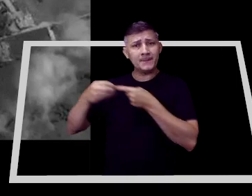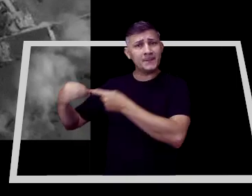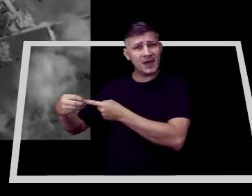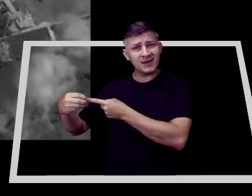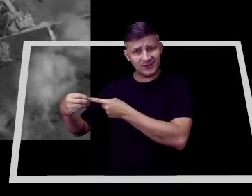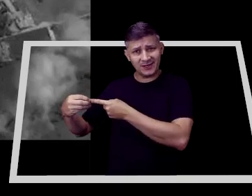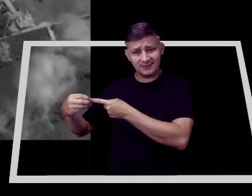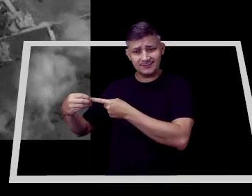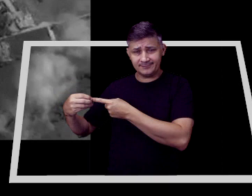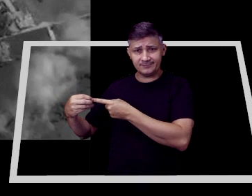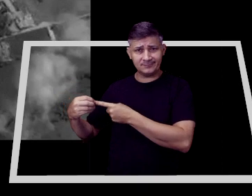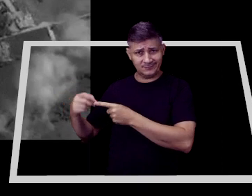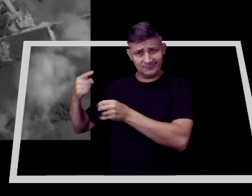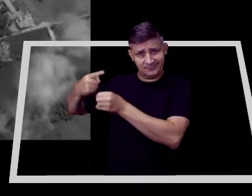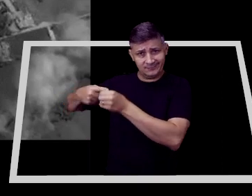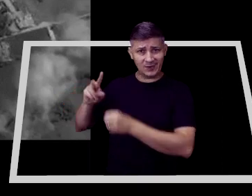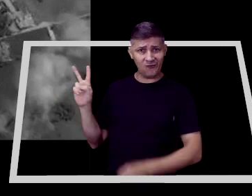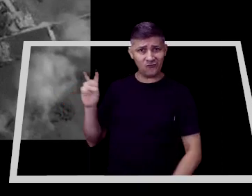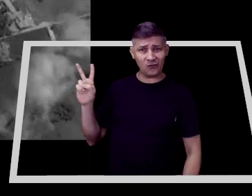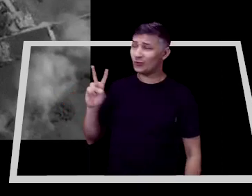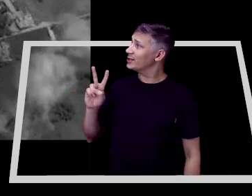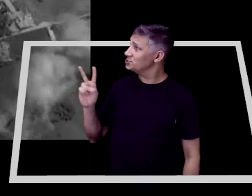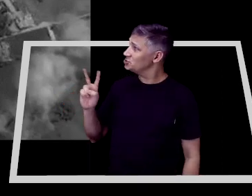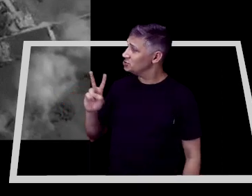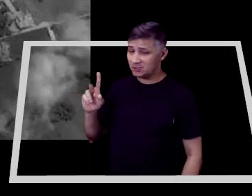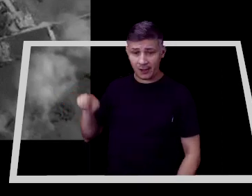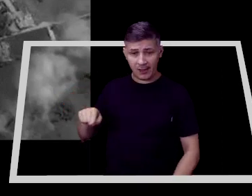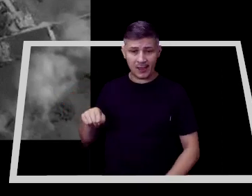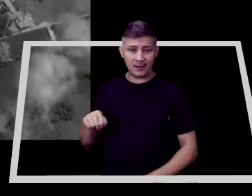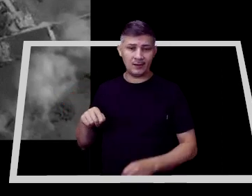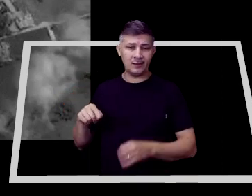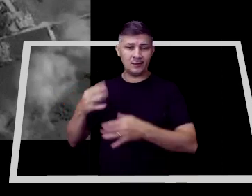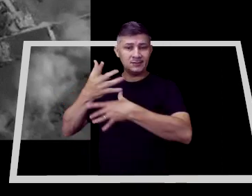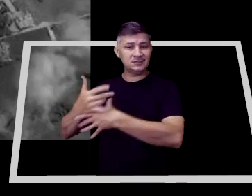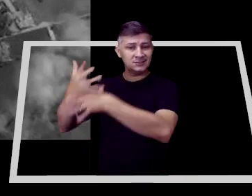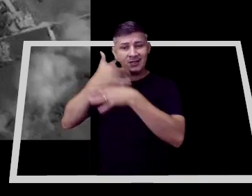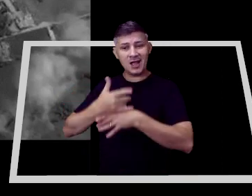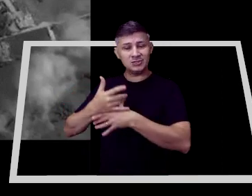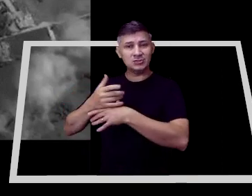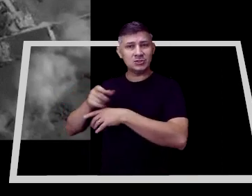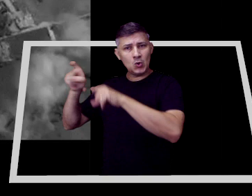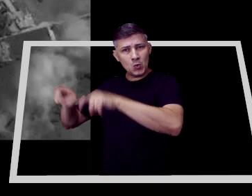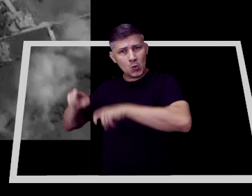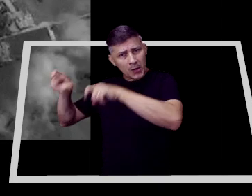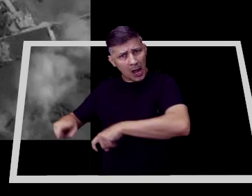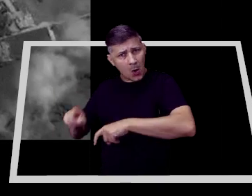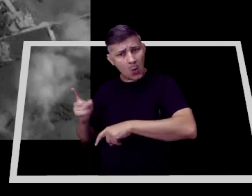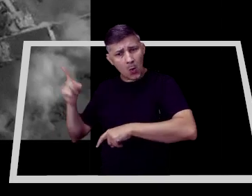na periferia de Votorantim, era um pouco a transição entre a cidade e o meio